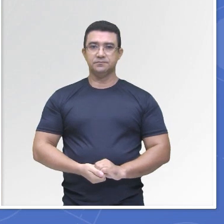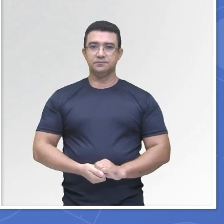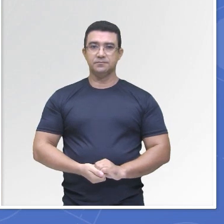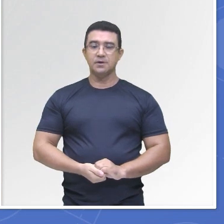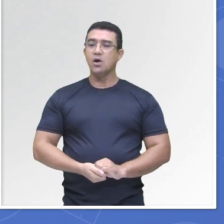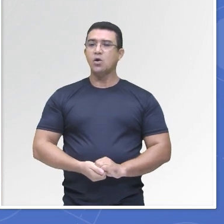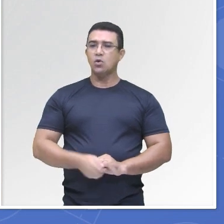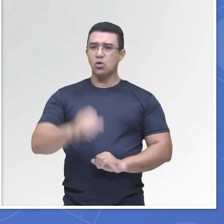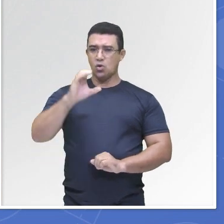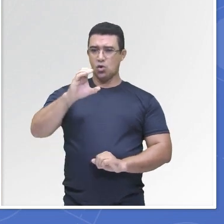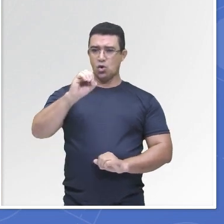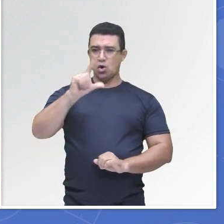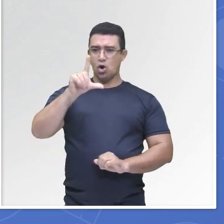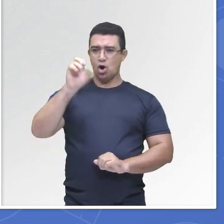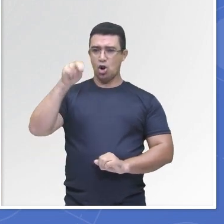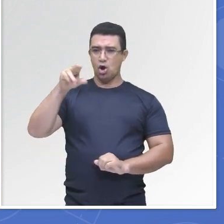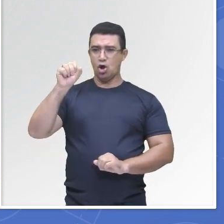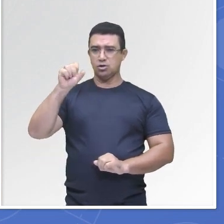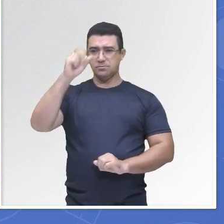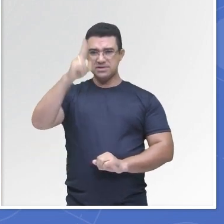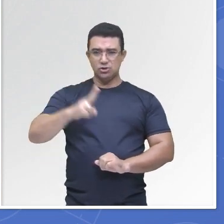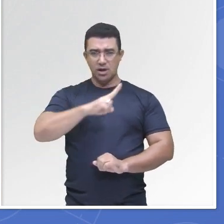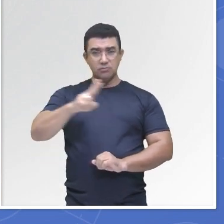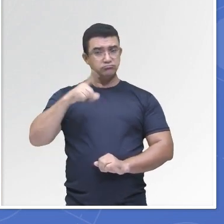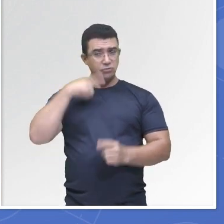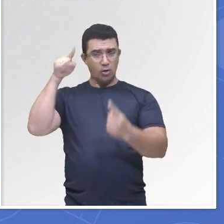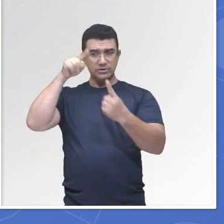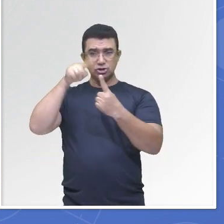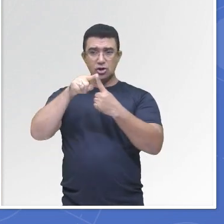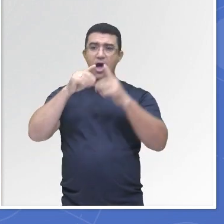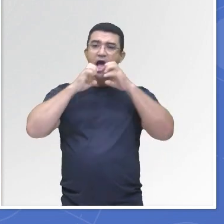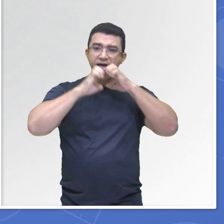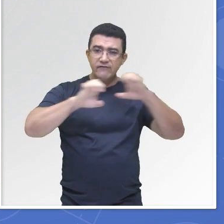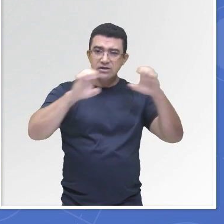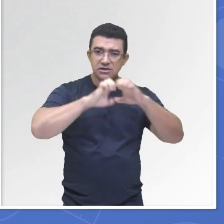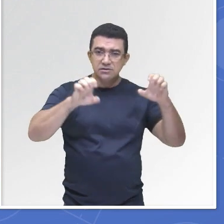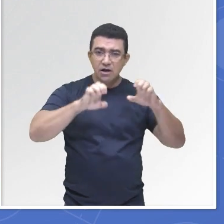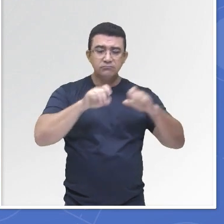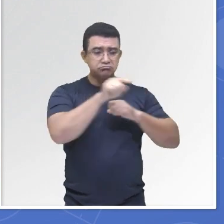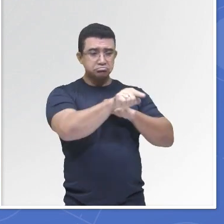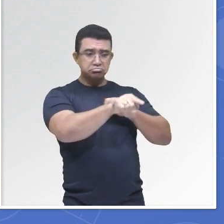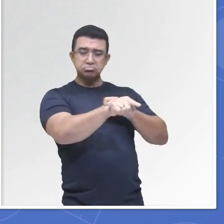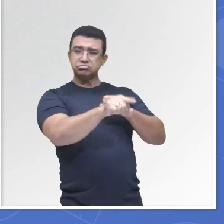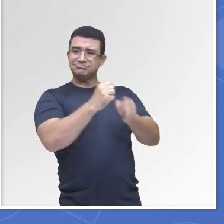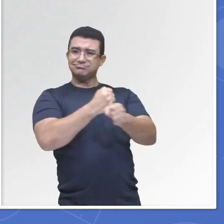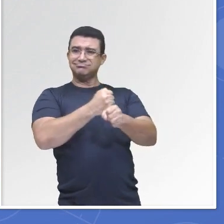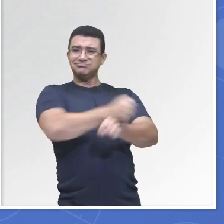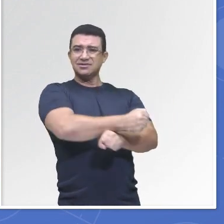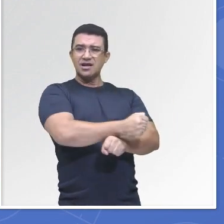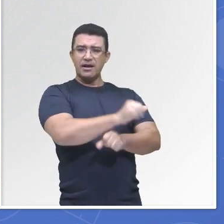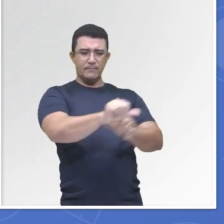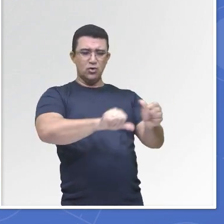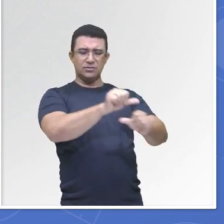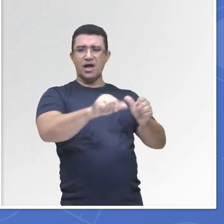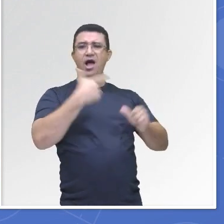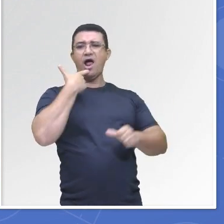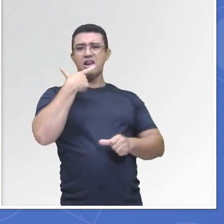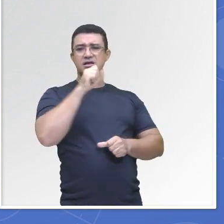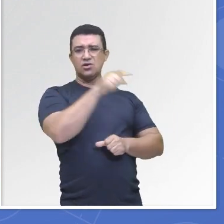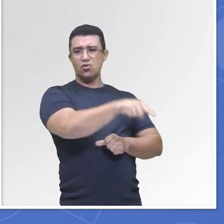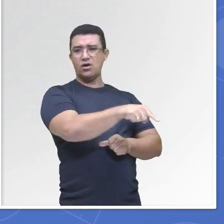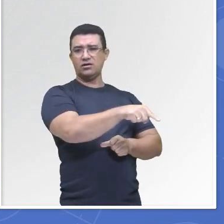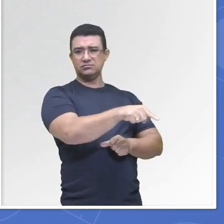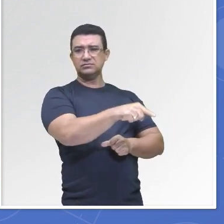colonos missionários tinham a função de evangelizar através da mudança na língua das culturas dos povos indígenas,